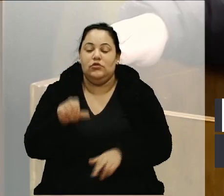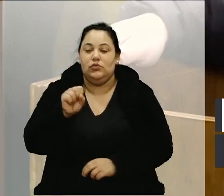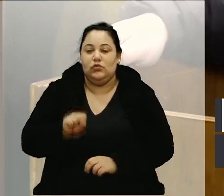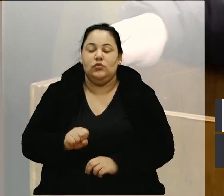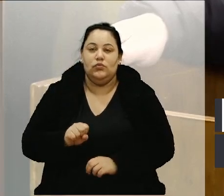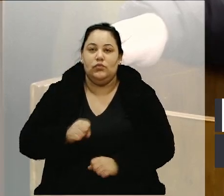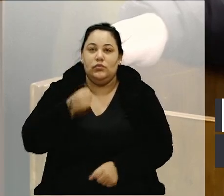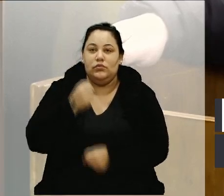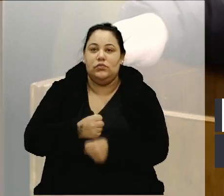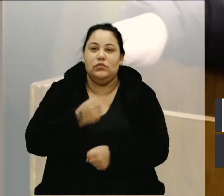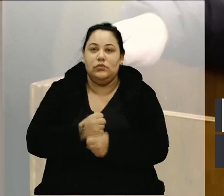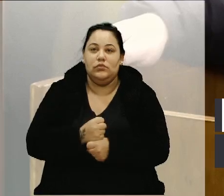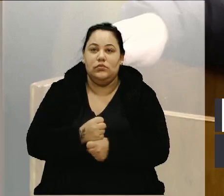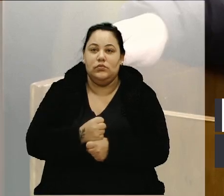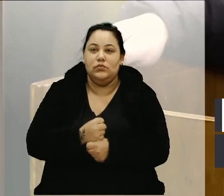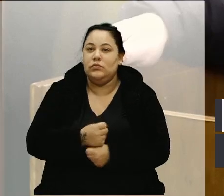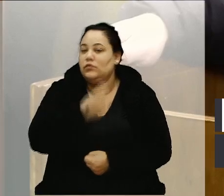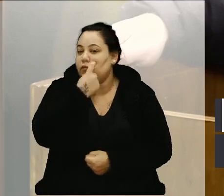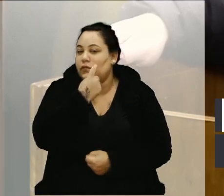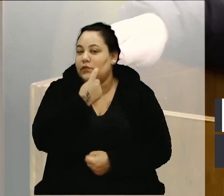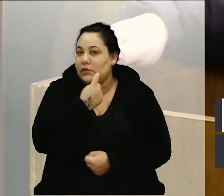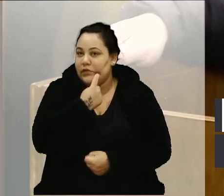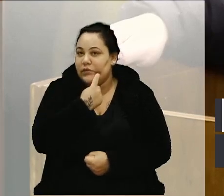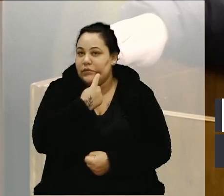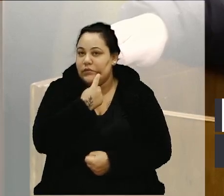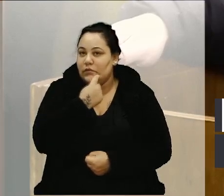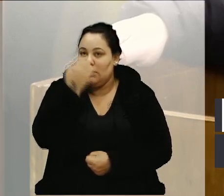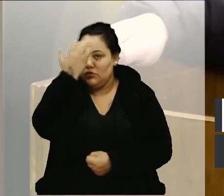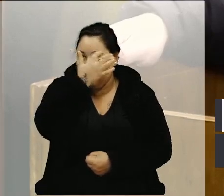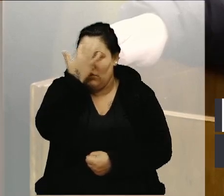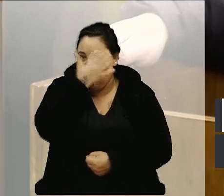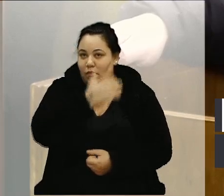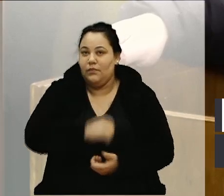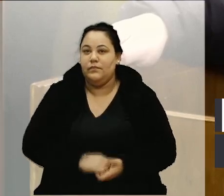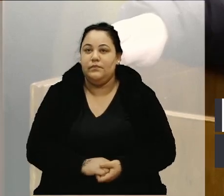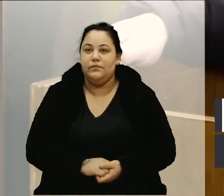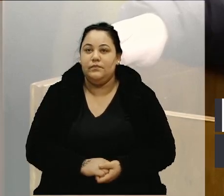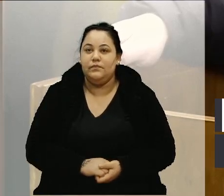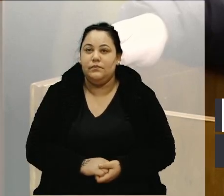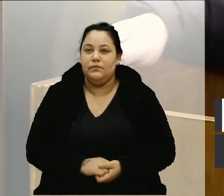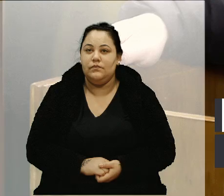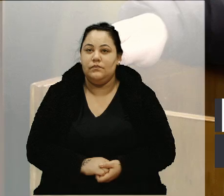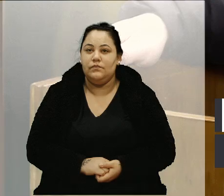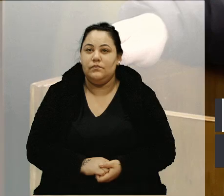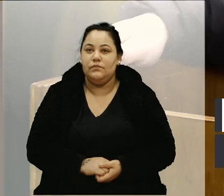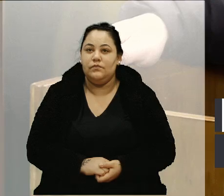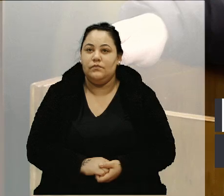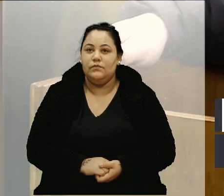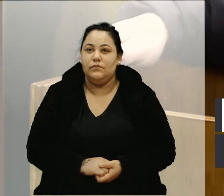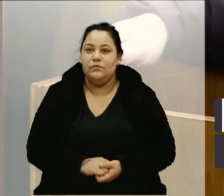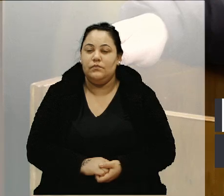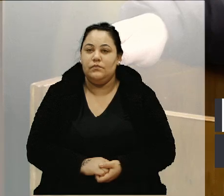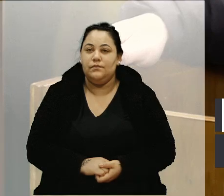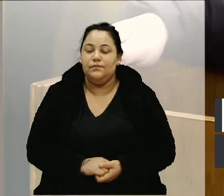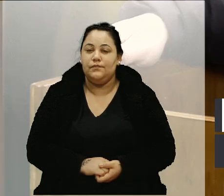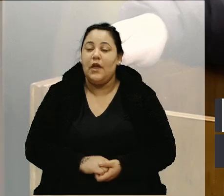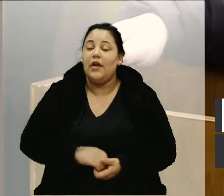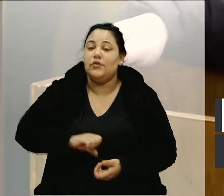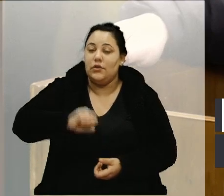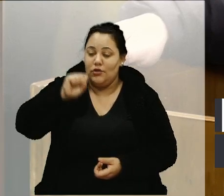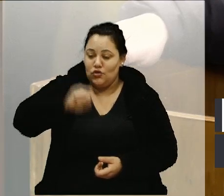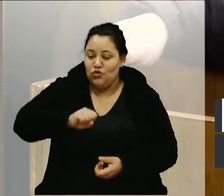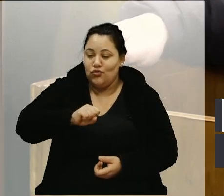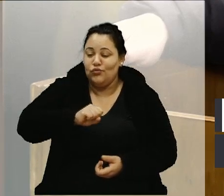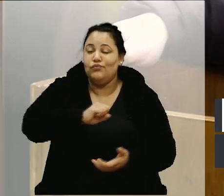Wagner, Solete e Adiló, a Zona Sul está em calamidade. Se tem uma parte da cidade que